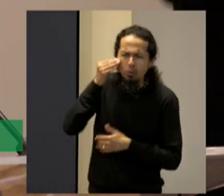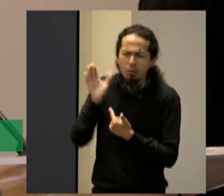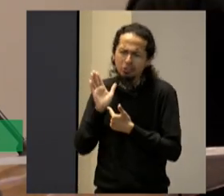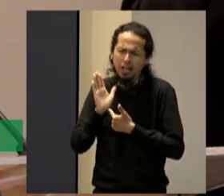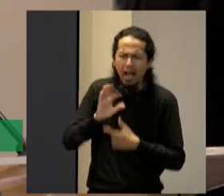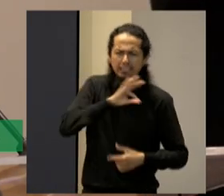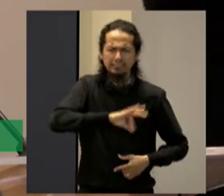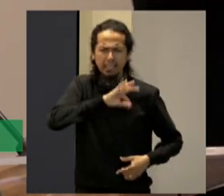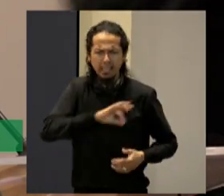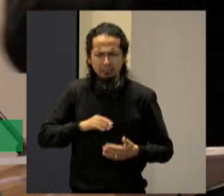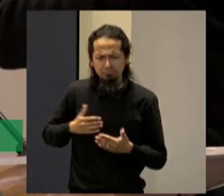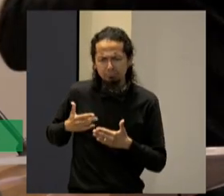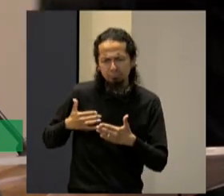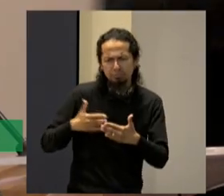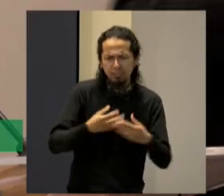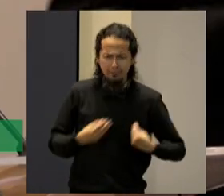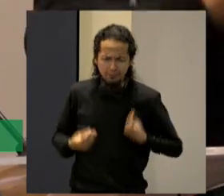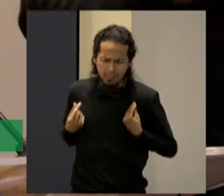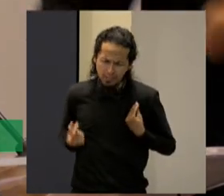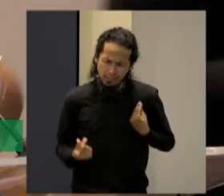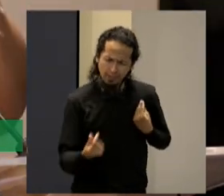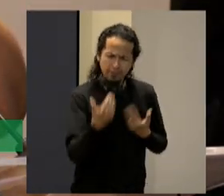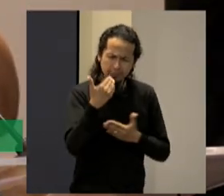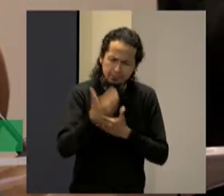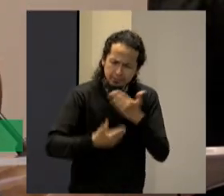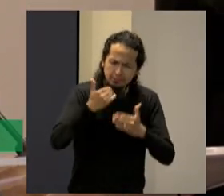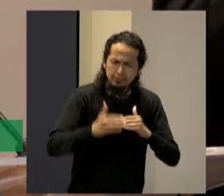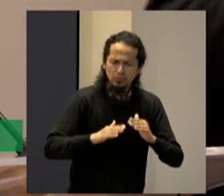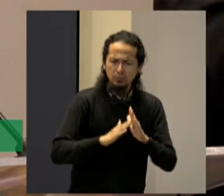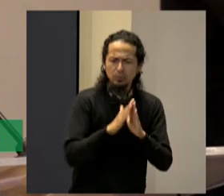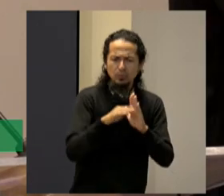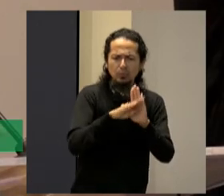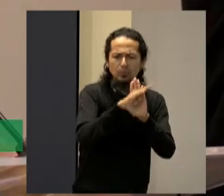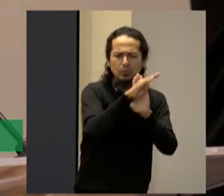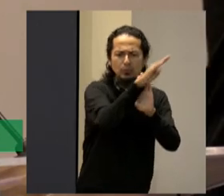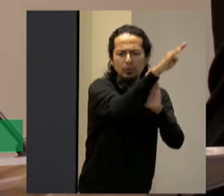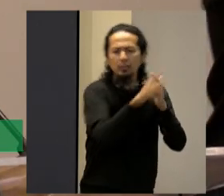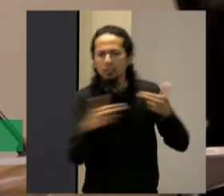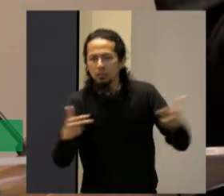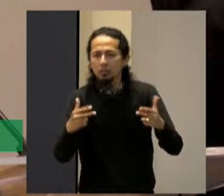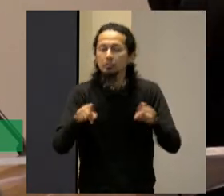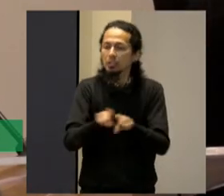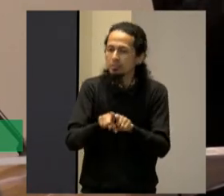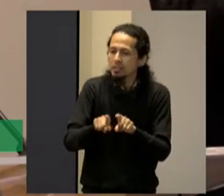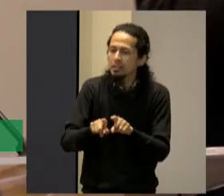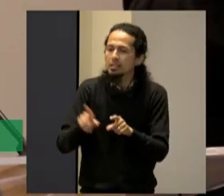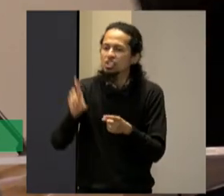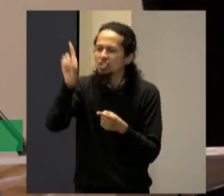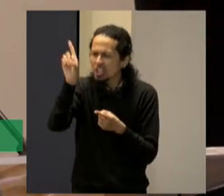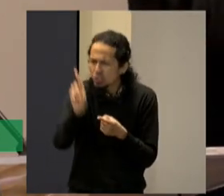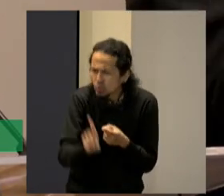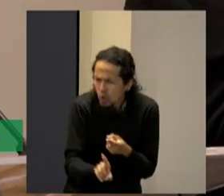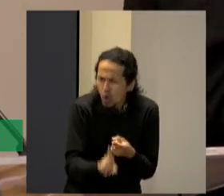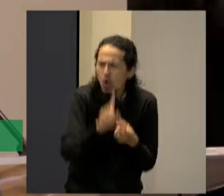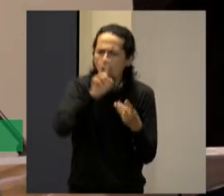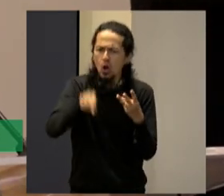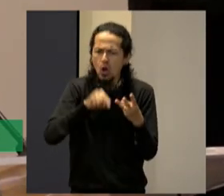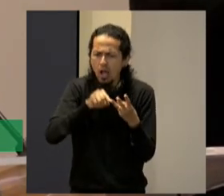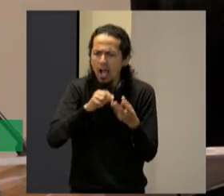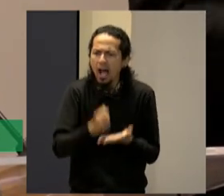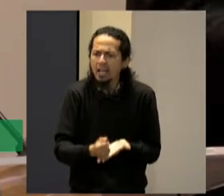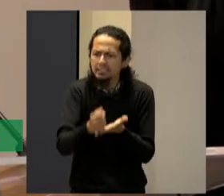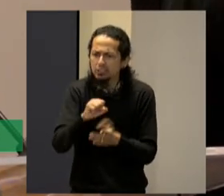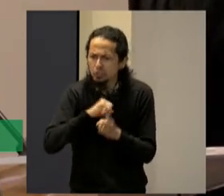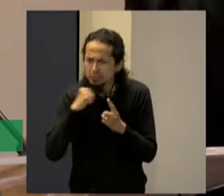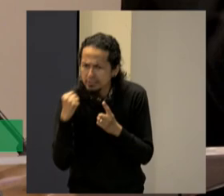apresentou a criação de cargo de diretor de assistência social, assim como também ela disse, professor